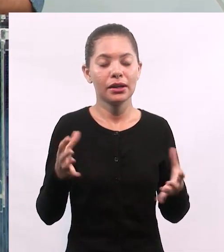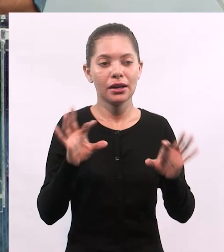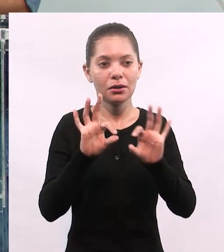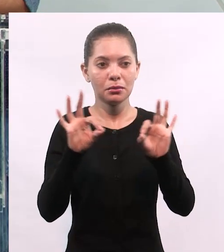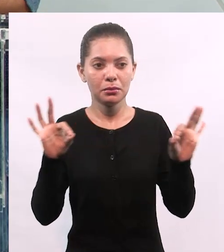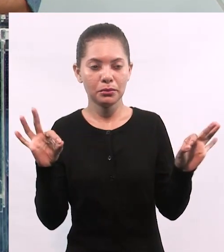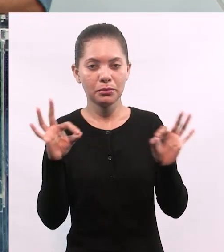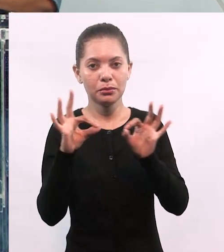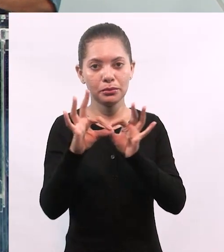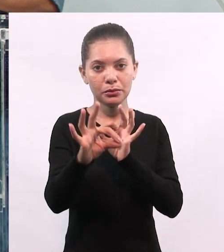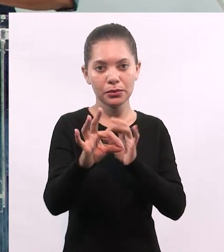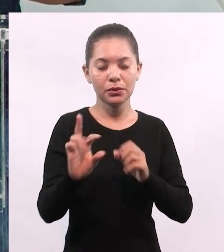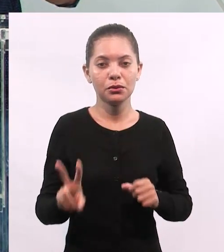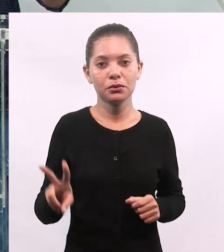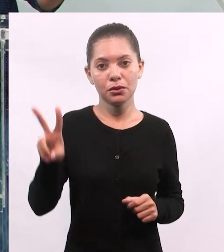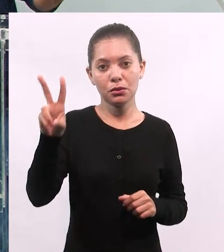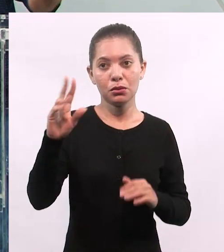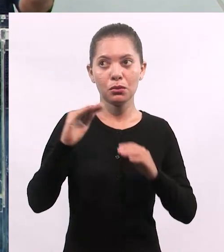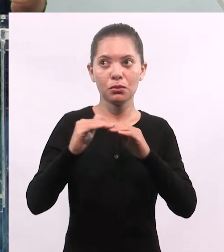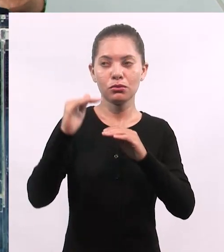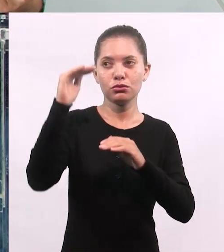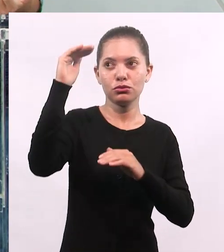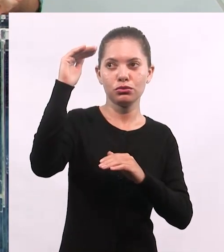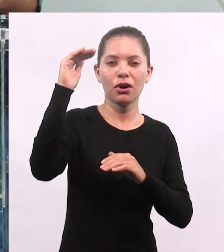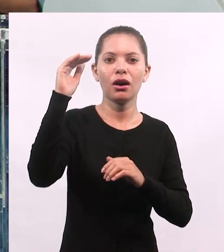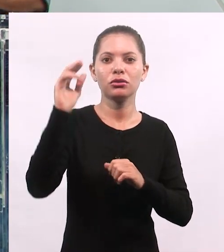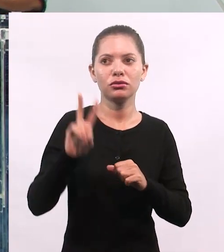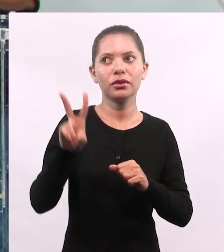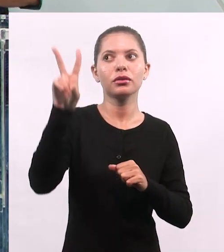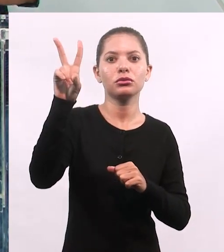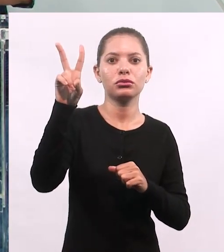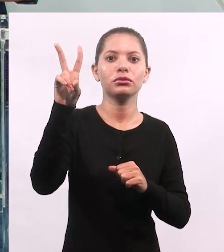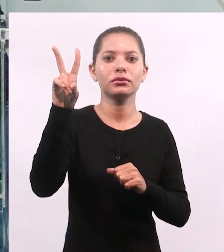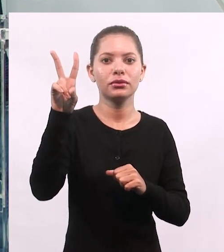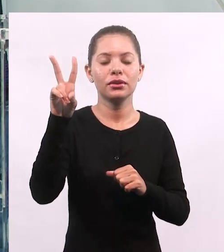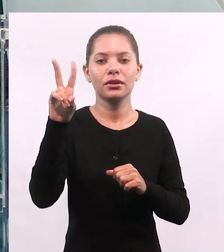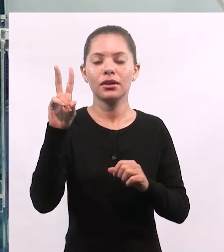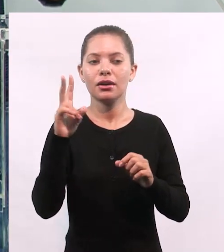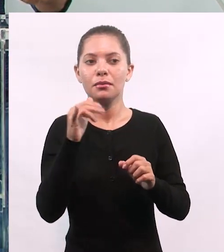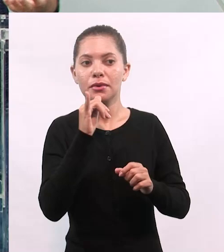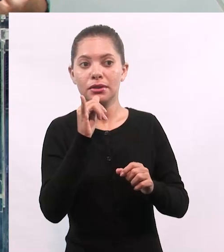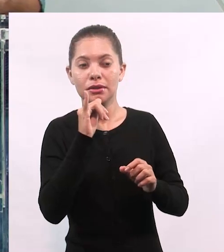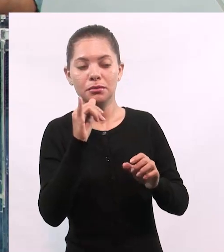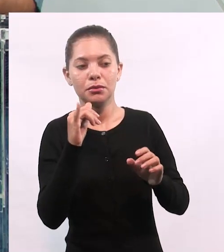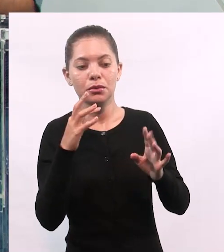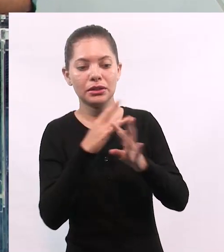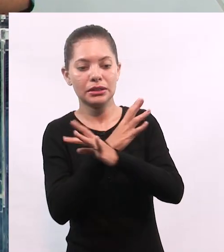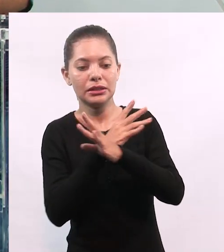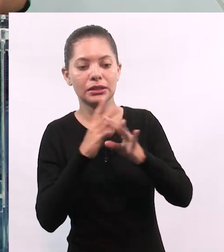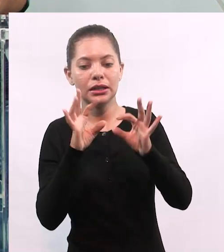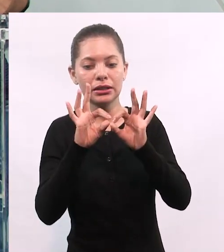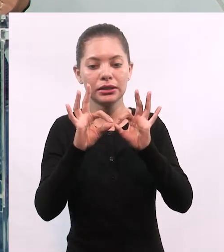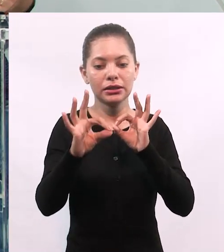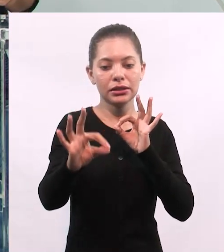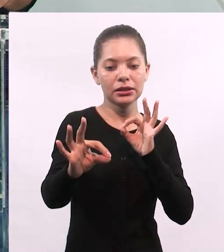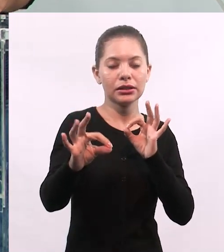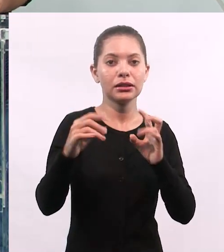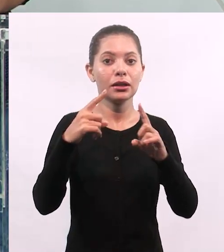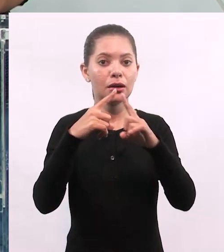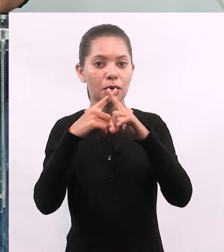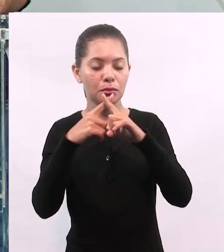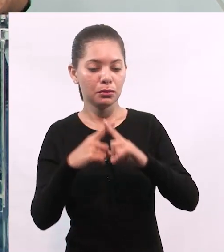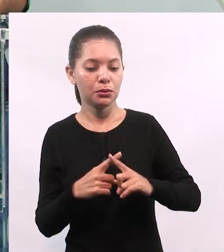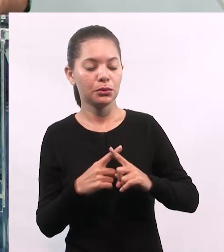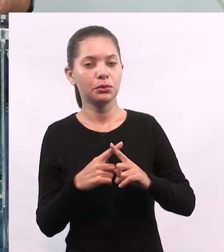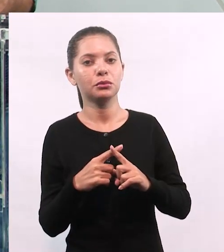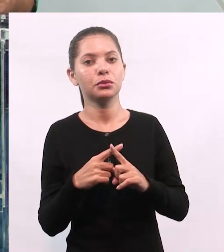medir algo que tem um valor muito alto em relação à metragem, por exemplo, a distância entre uma cidade e outra, eu posso utilizar